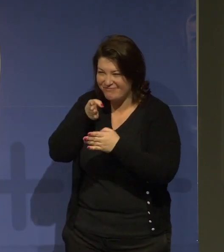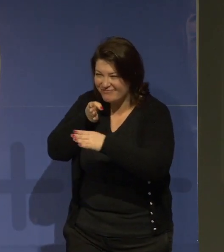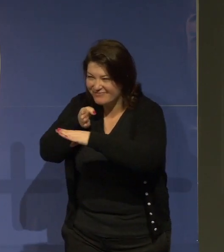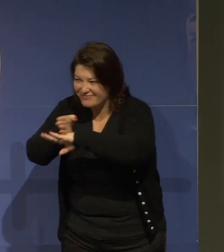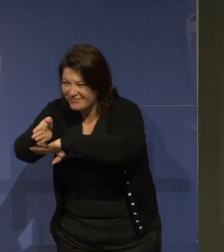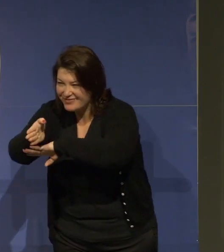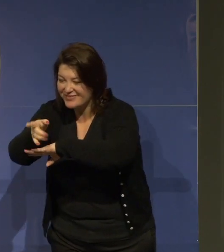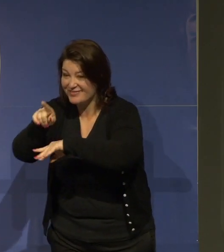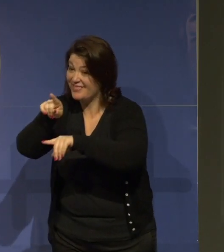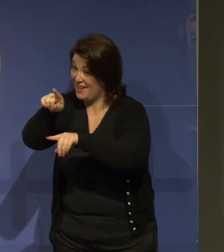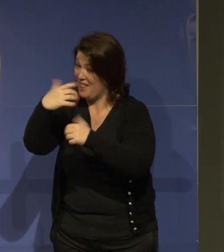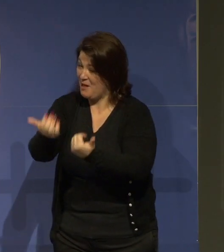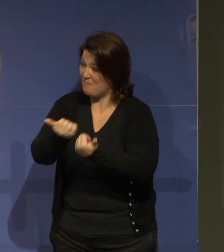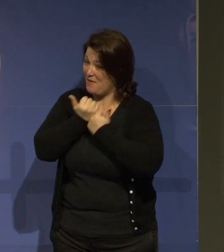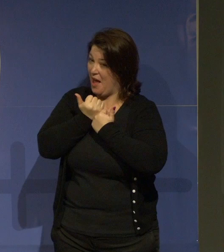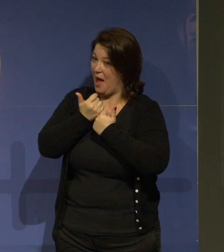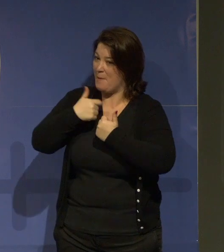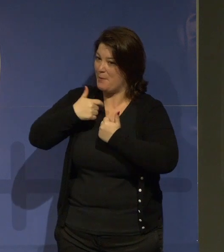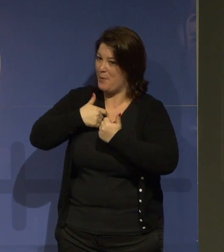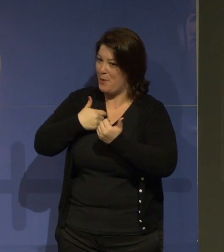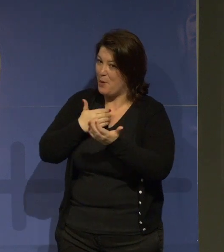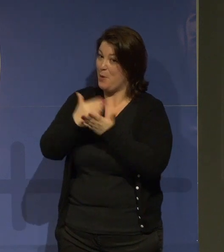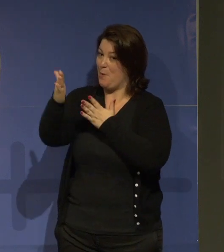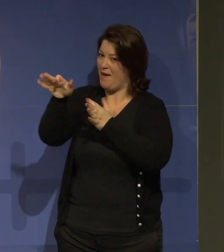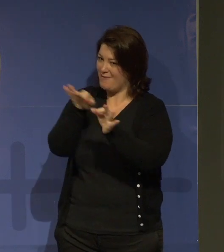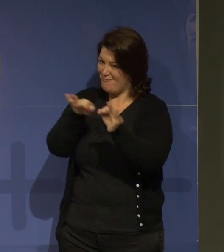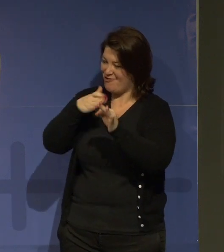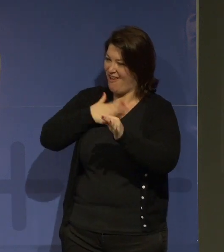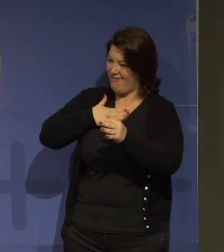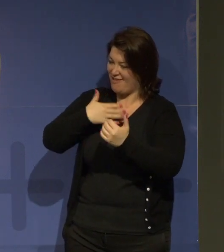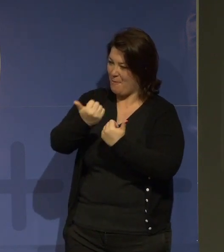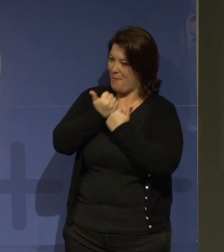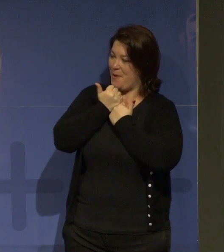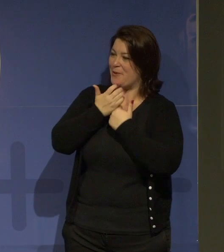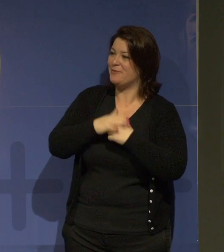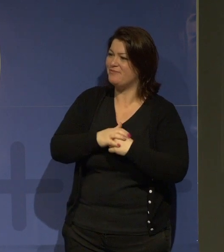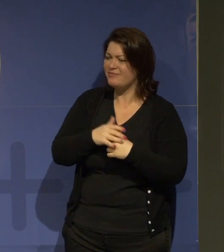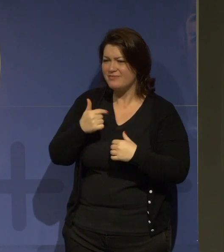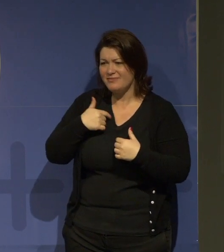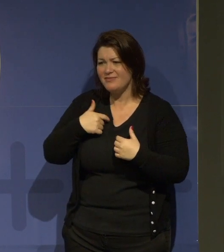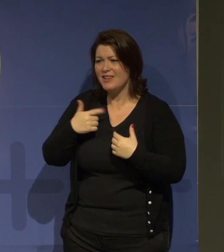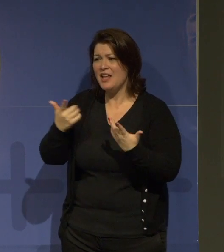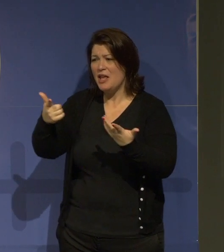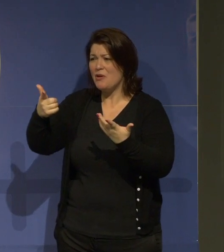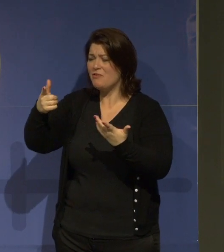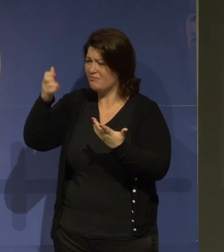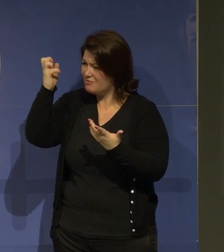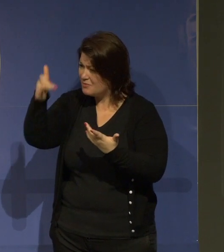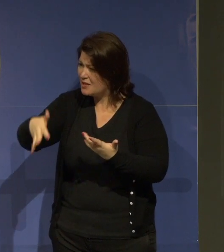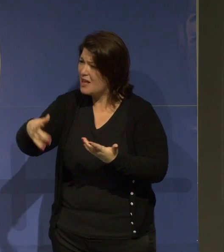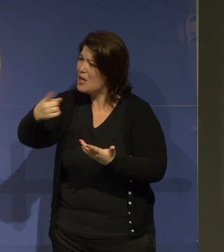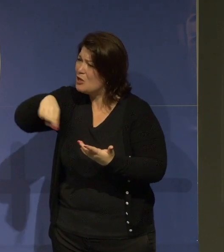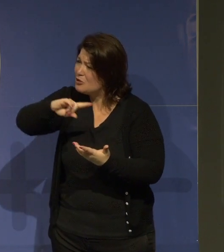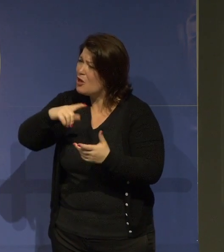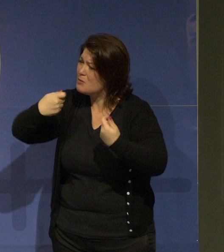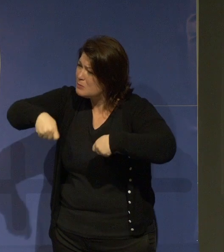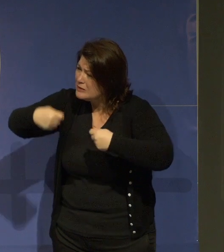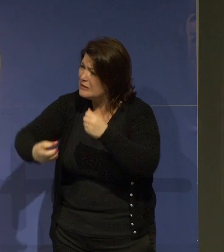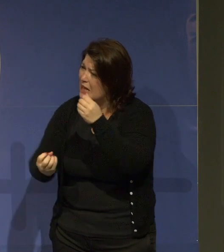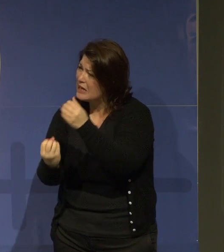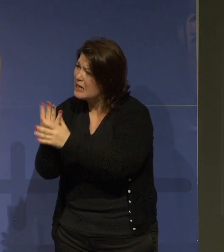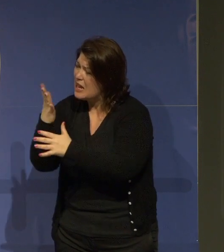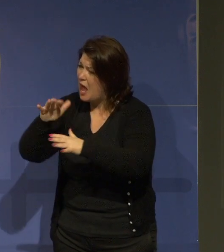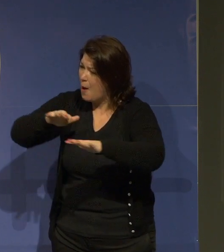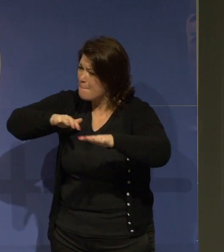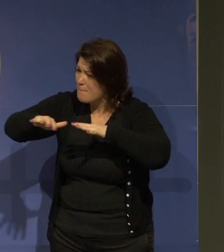aí institucional, né, da fase inicial do projeto, e eu falei, cara, a gente precisa criar algum